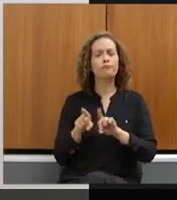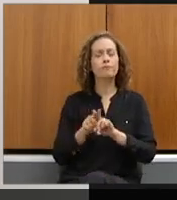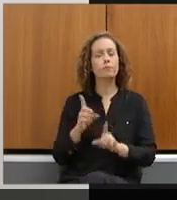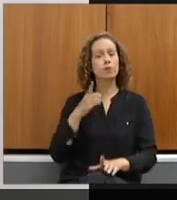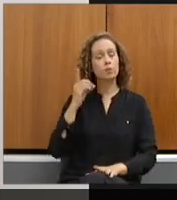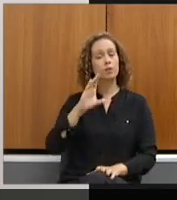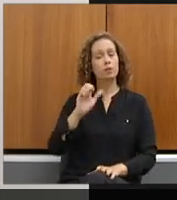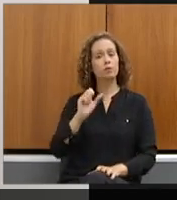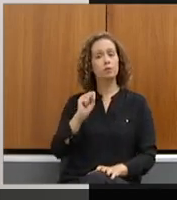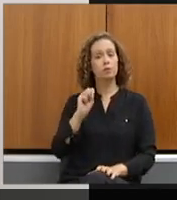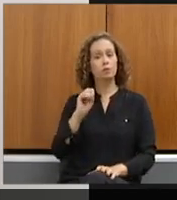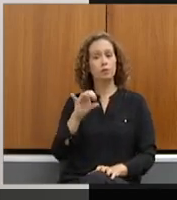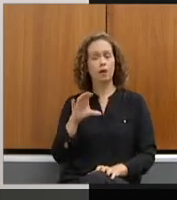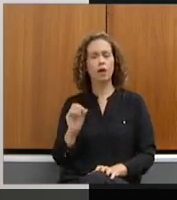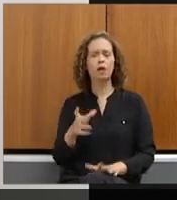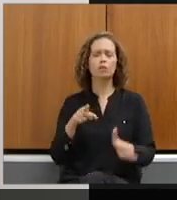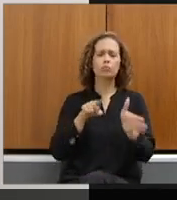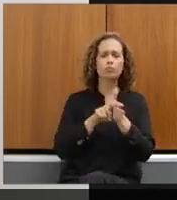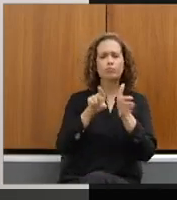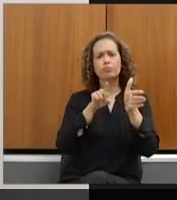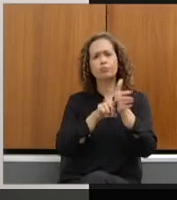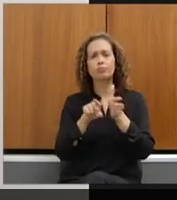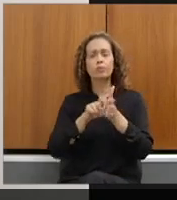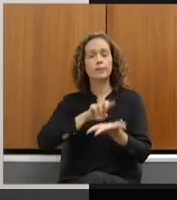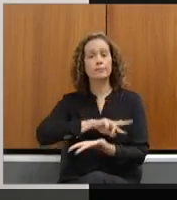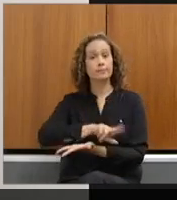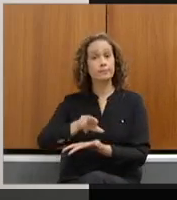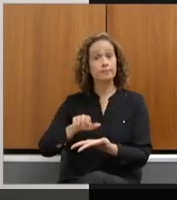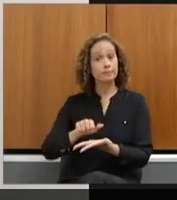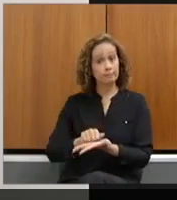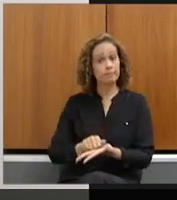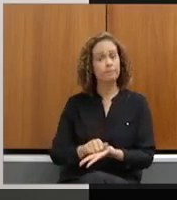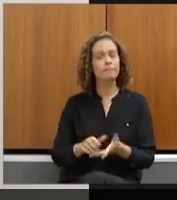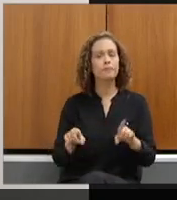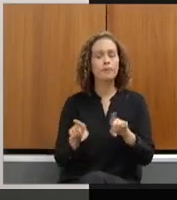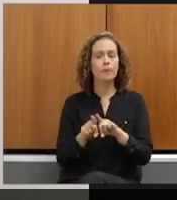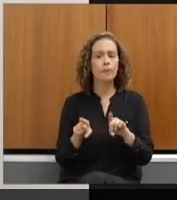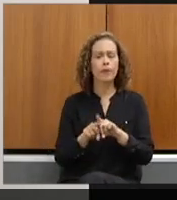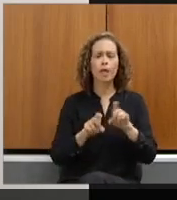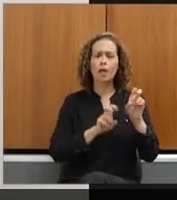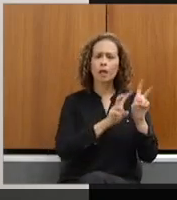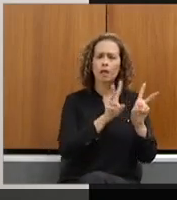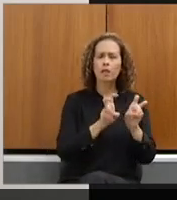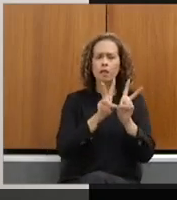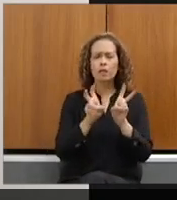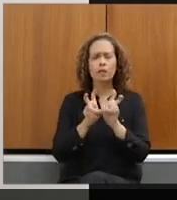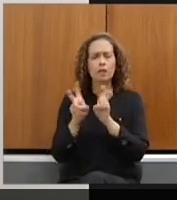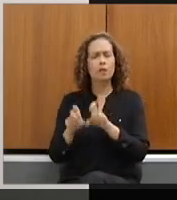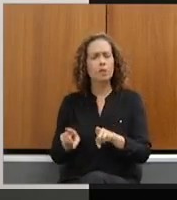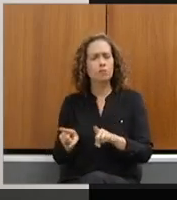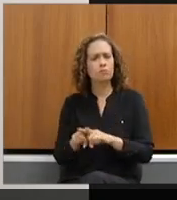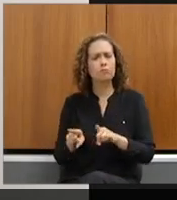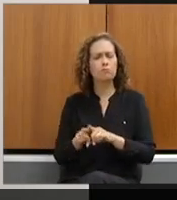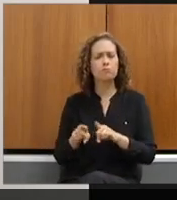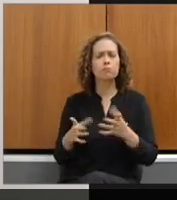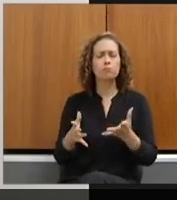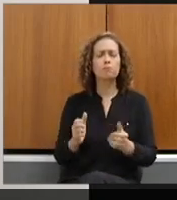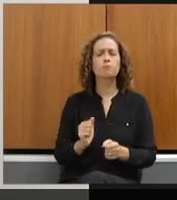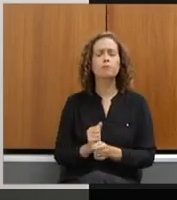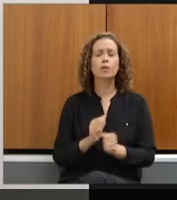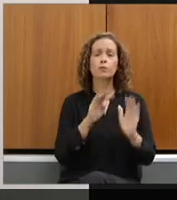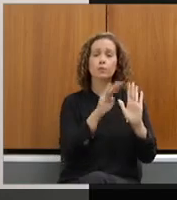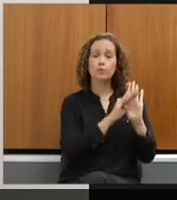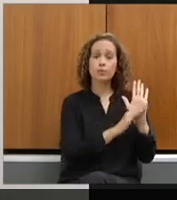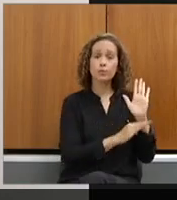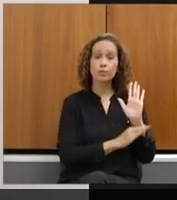Cássio e suas perguntas é levantaram temas é também listados